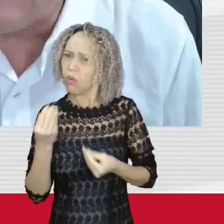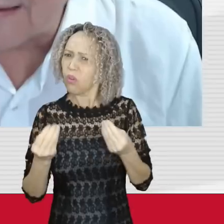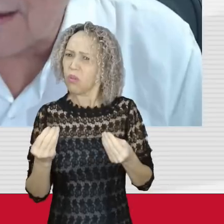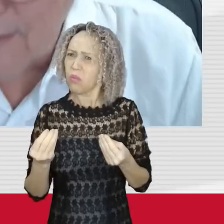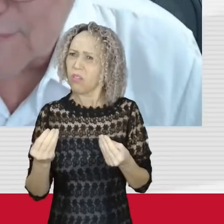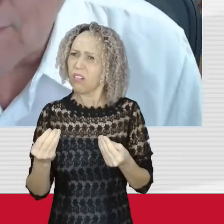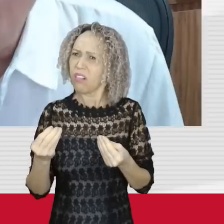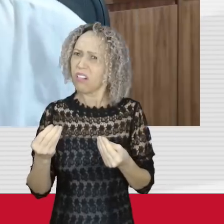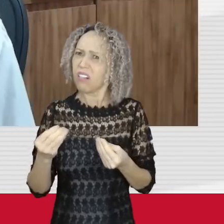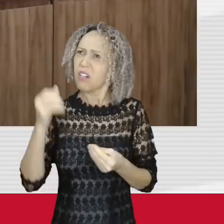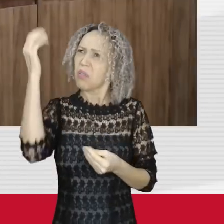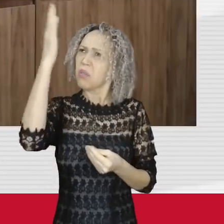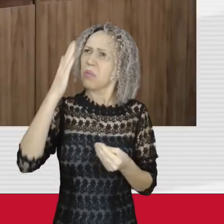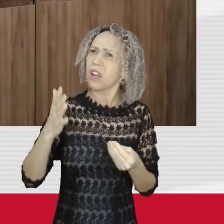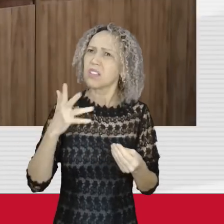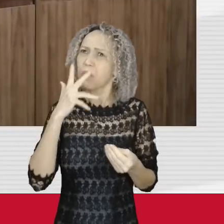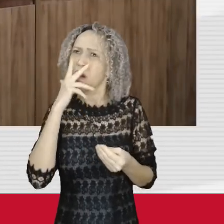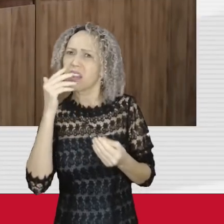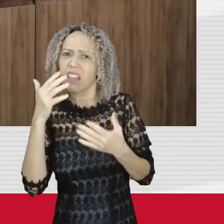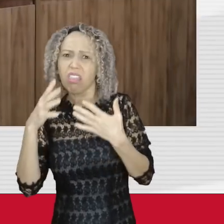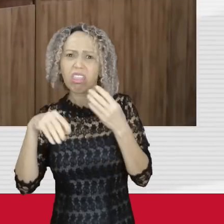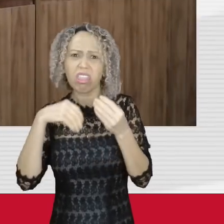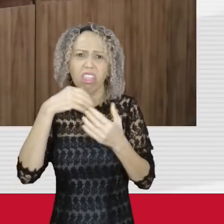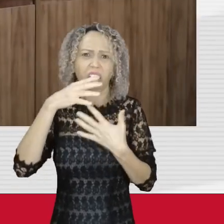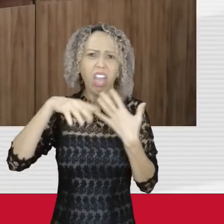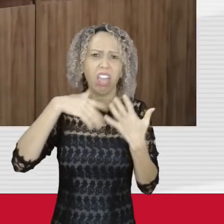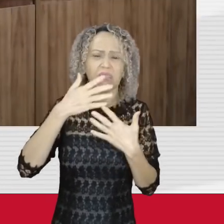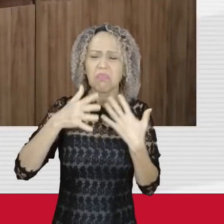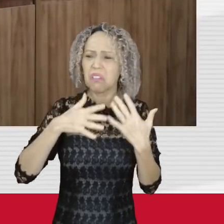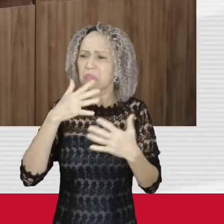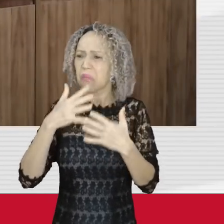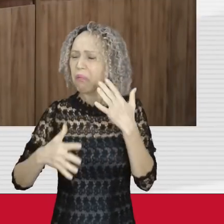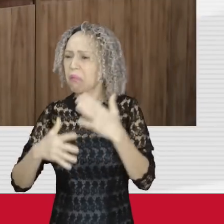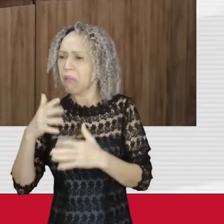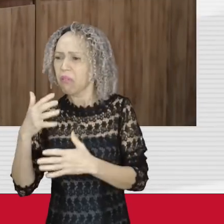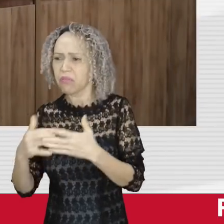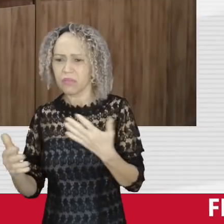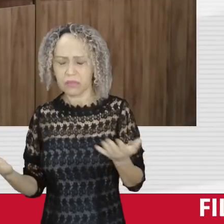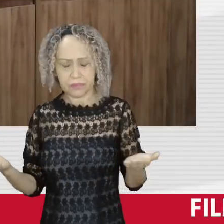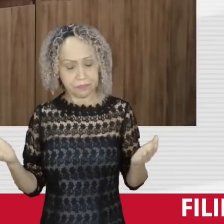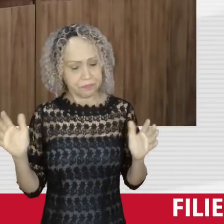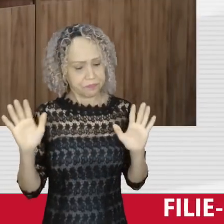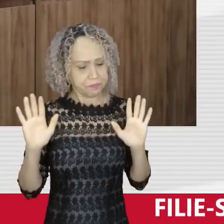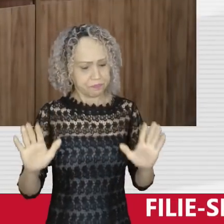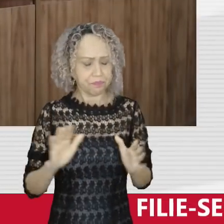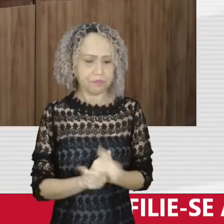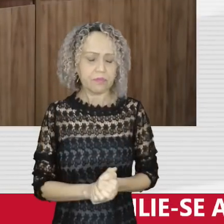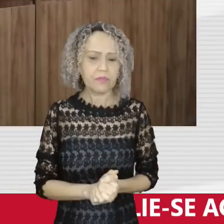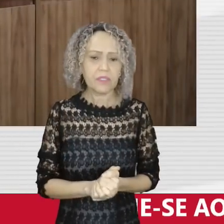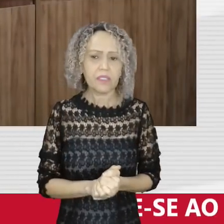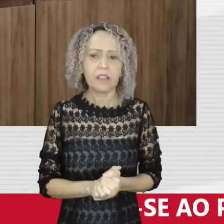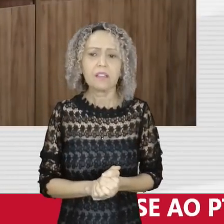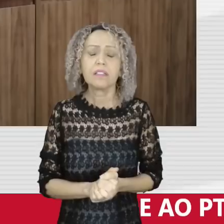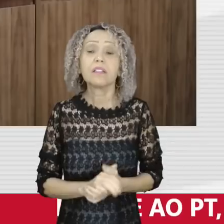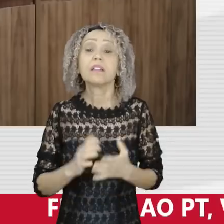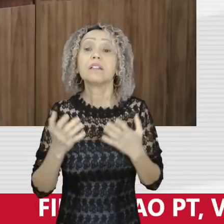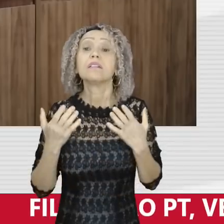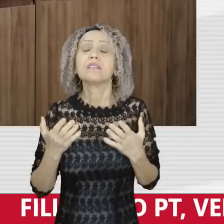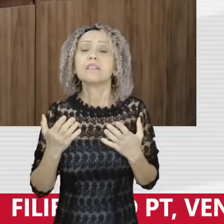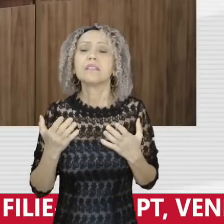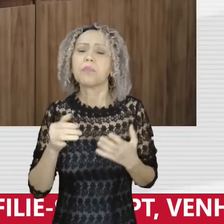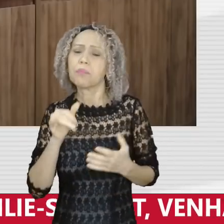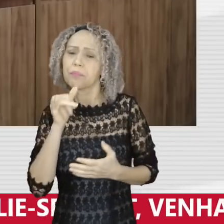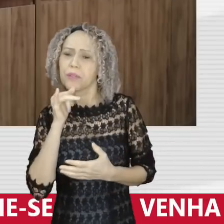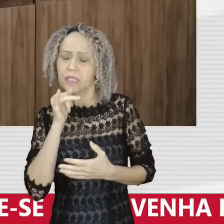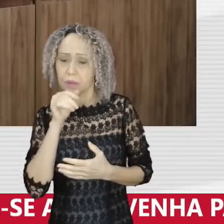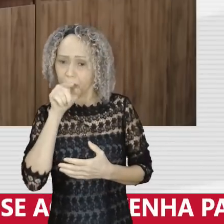Como é que exatamente? Vamos falar um pouco desse mais confuso, porque ele está mesmo, ele ficou e deliberadamente tentava falar. Eu queria falar, por exemplo, você